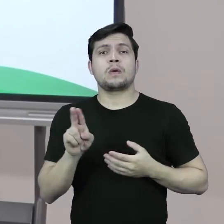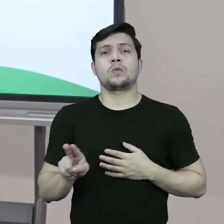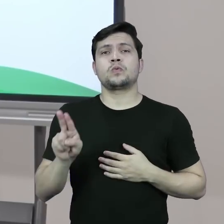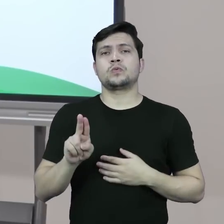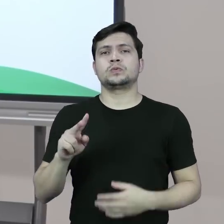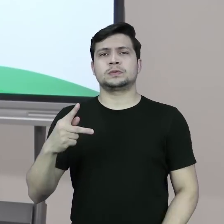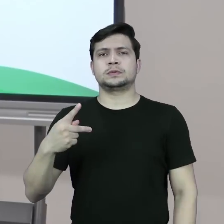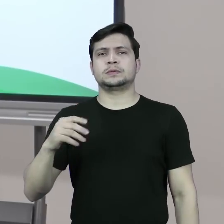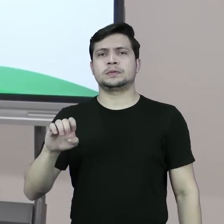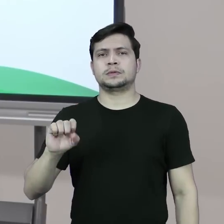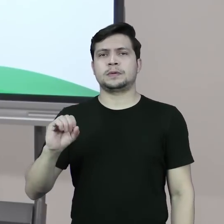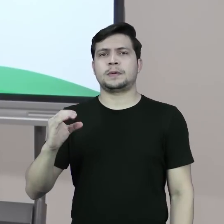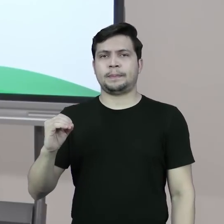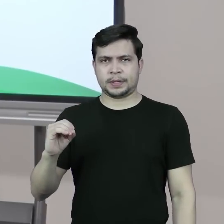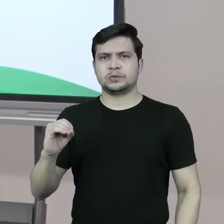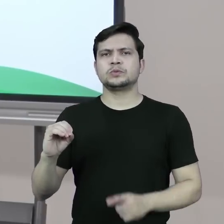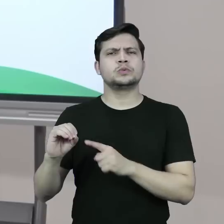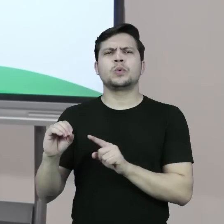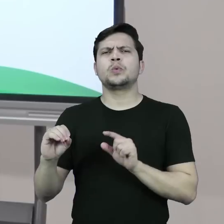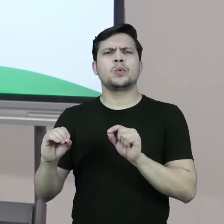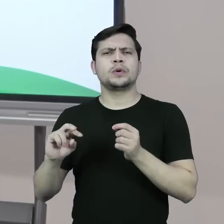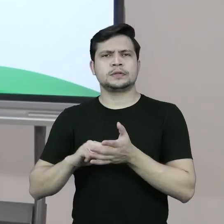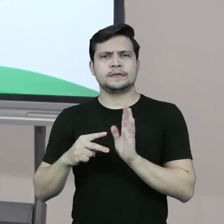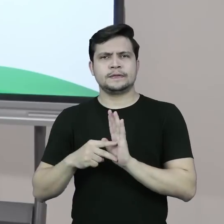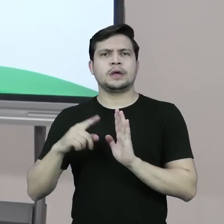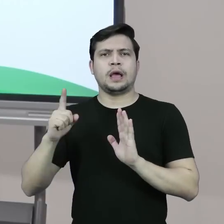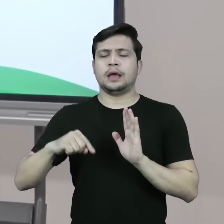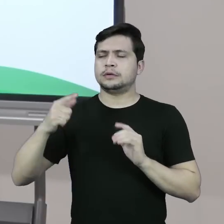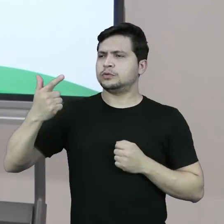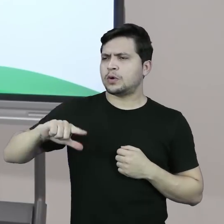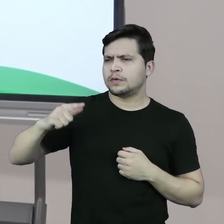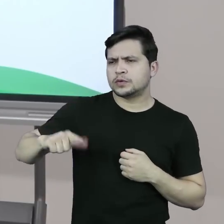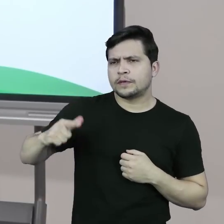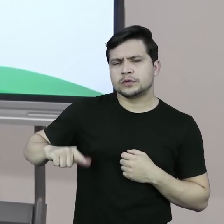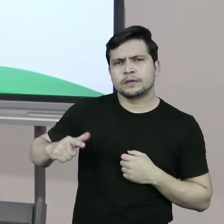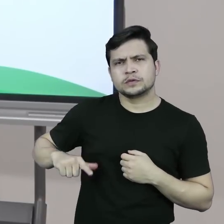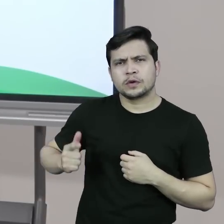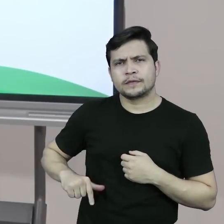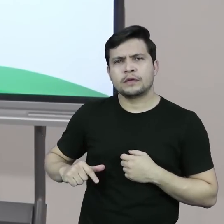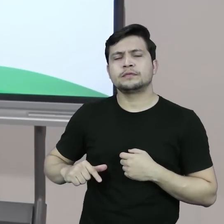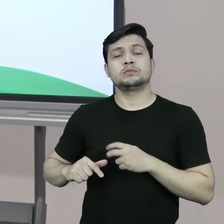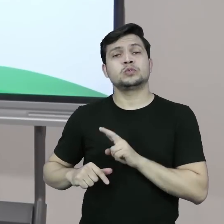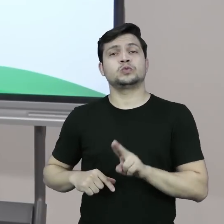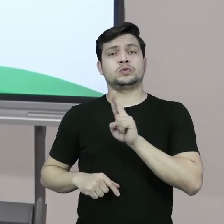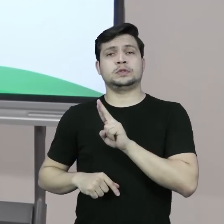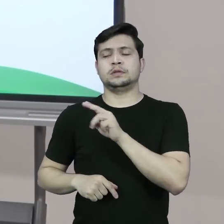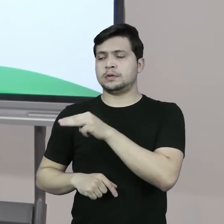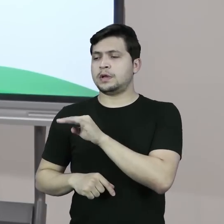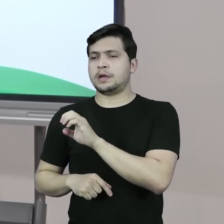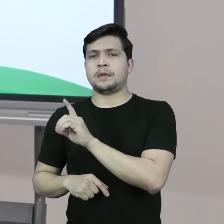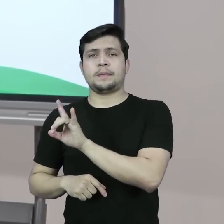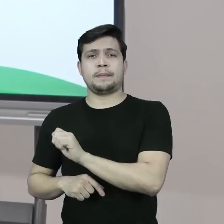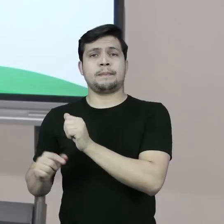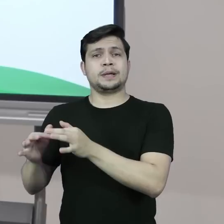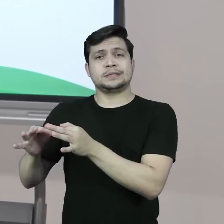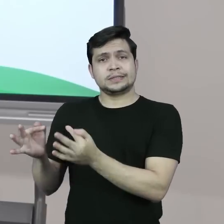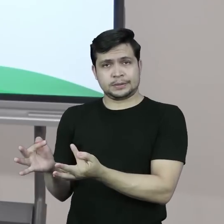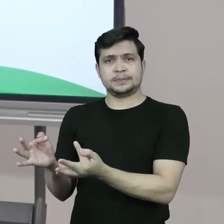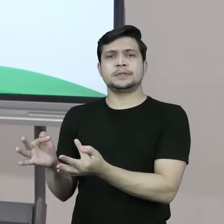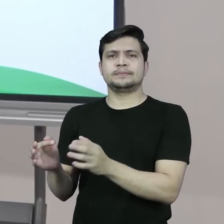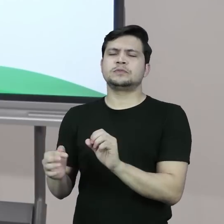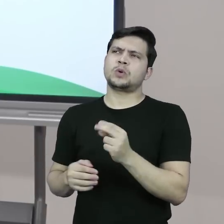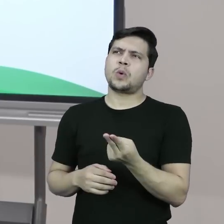1.230, 1.220, 1.233, 1.280. Como todos eles giram em torno desse 400, que